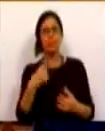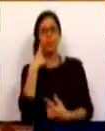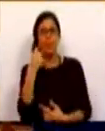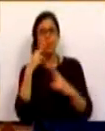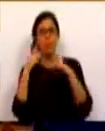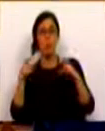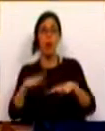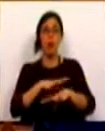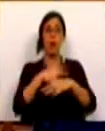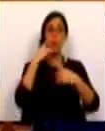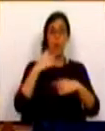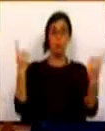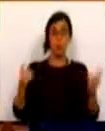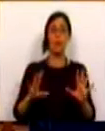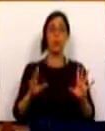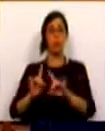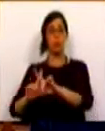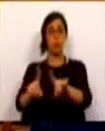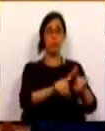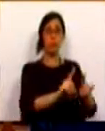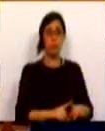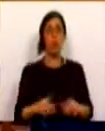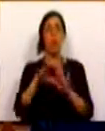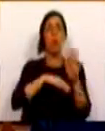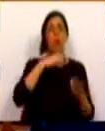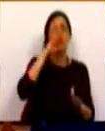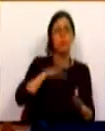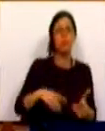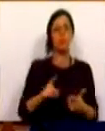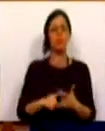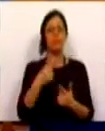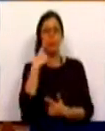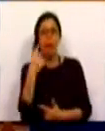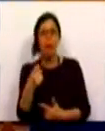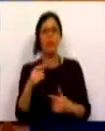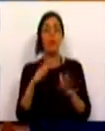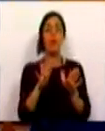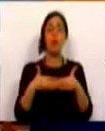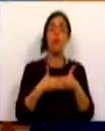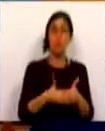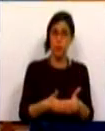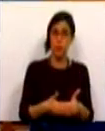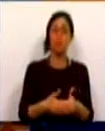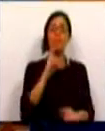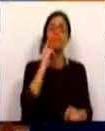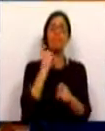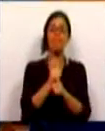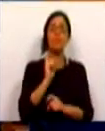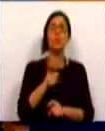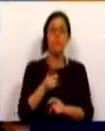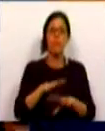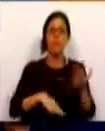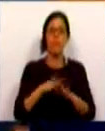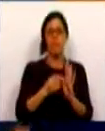detectadas na administração pública e a diversidade dos vínculos precários identificados ao longo do processo exigiu que fossem